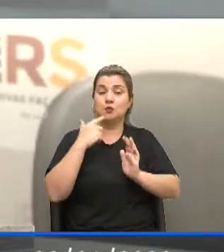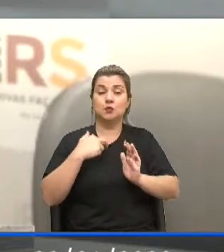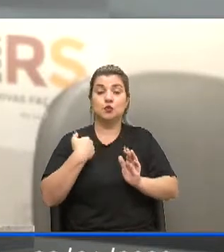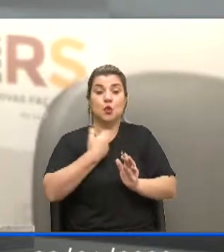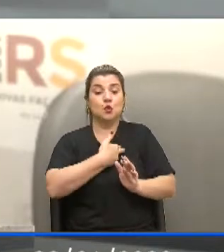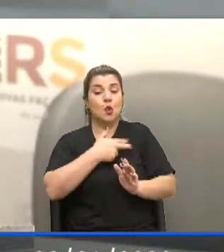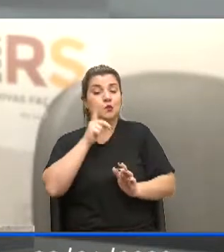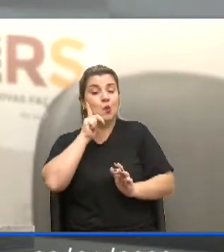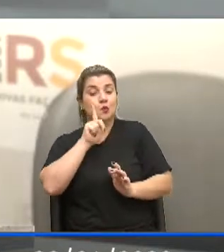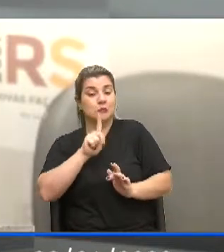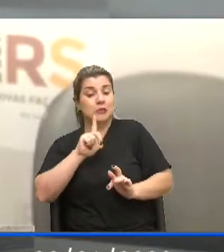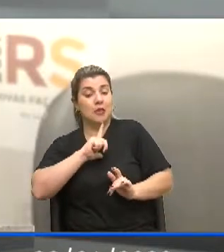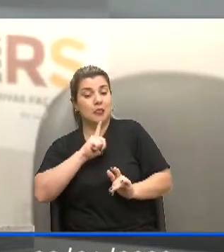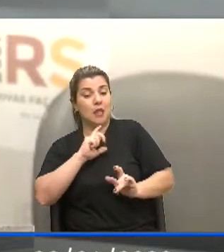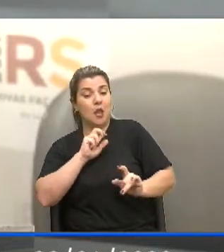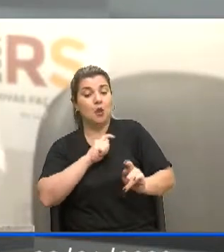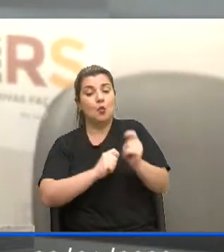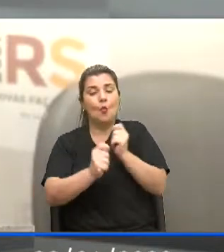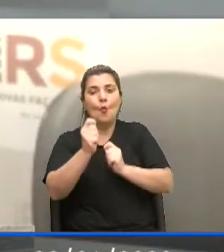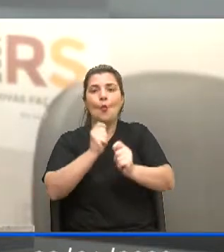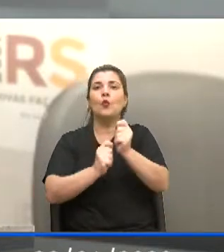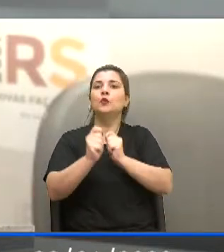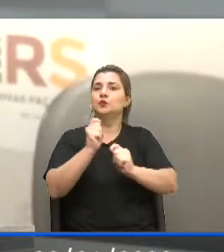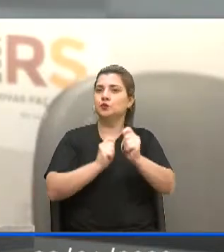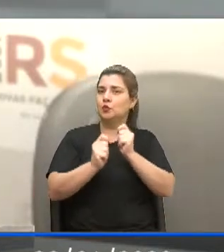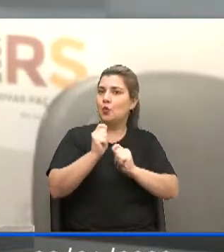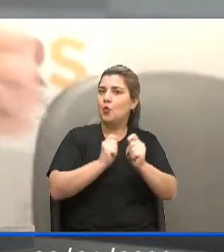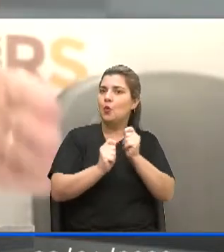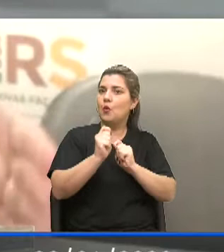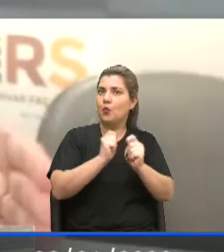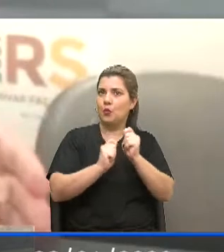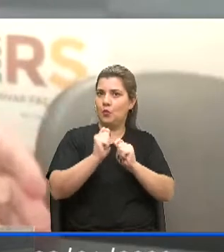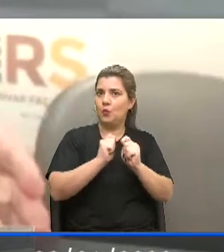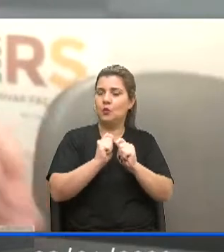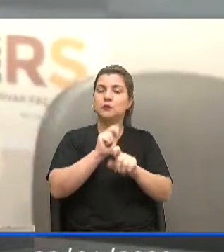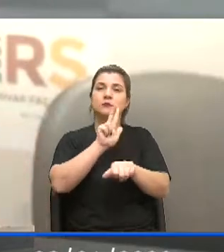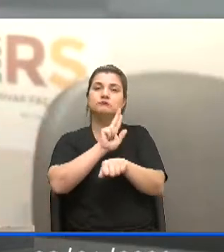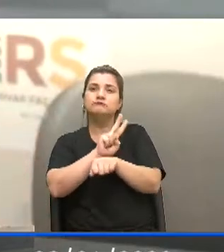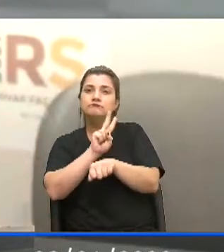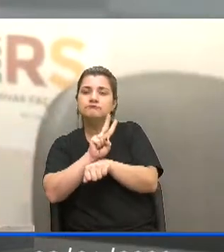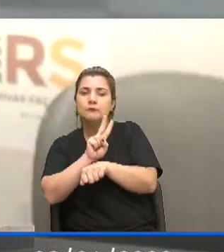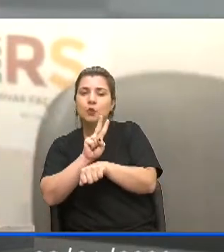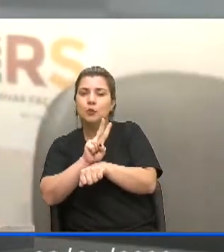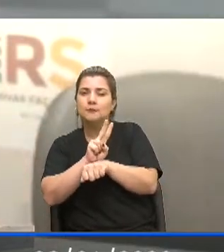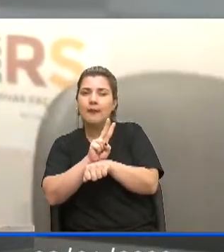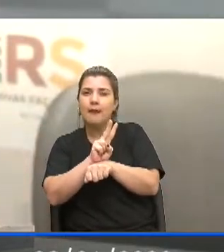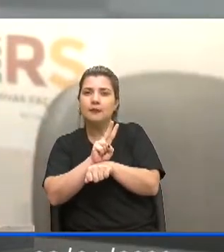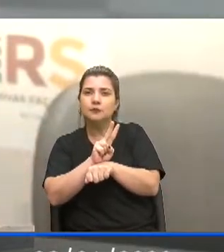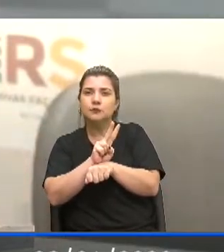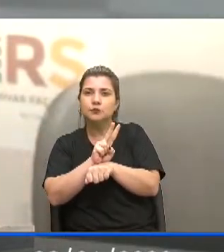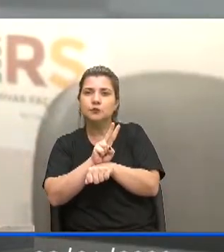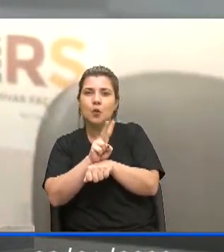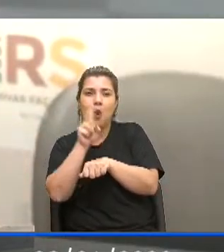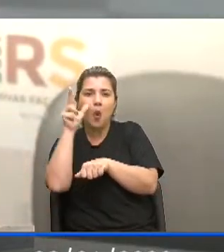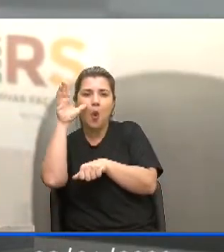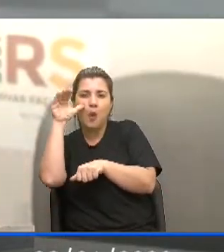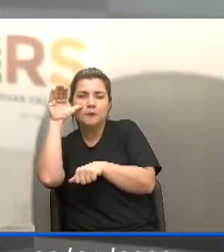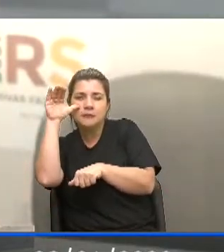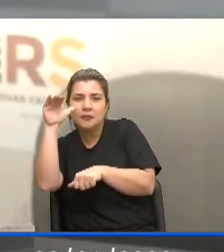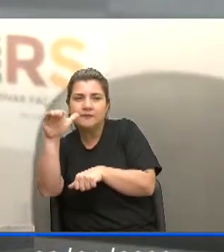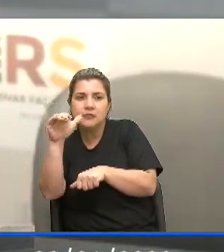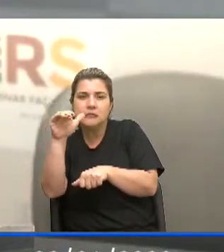um controle, através dos seus planos de contingência, de prevenção, monitoramento e controle